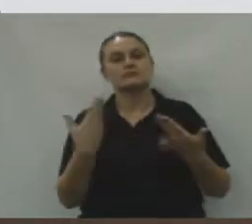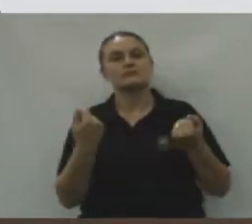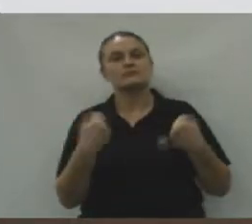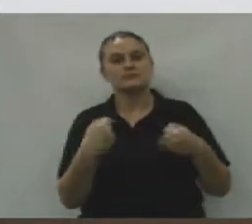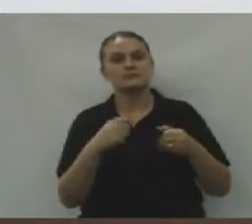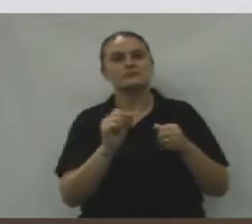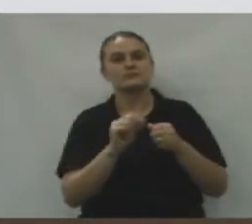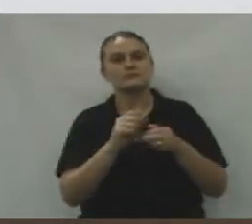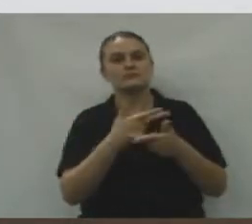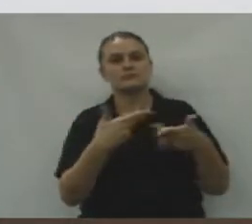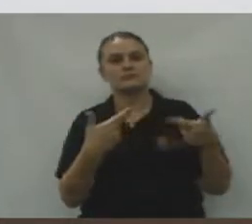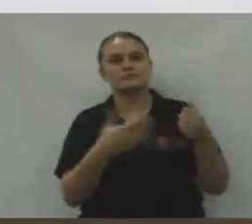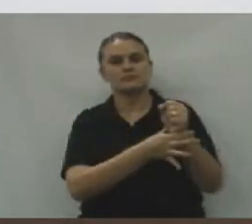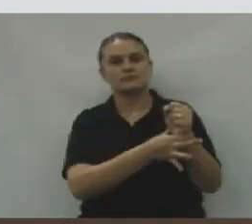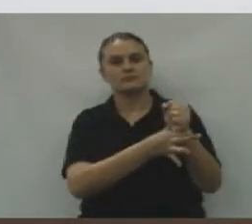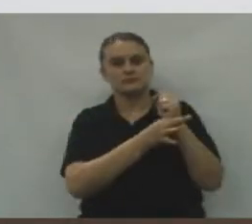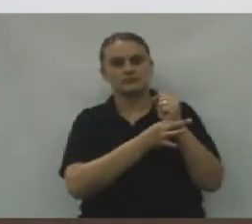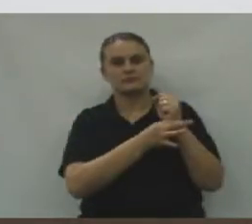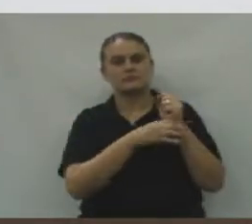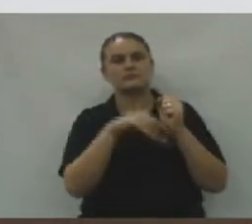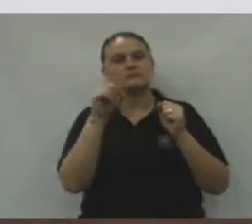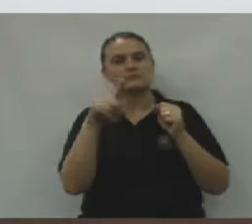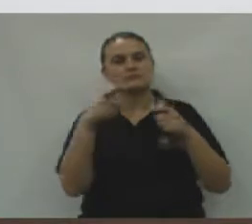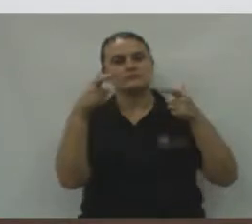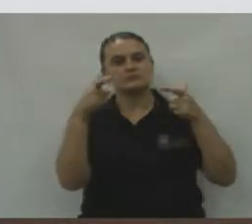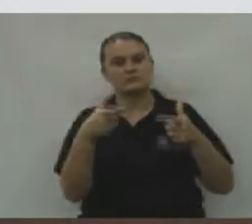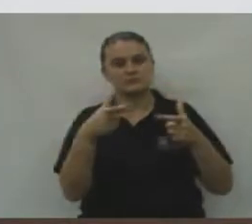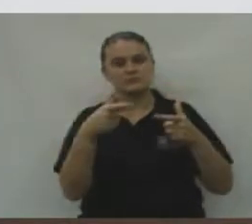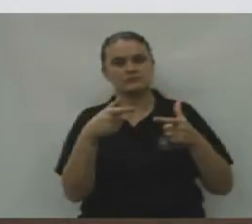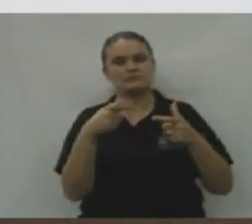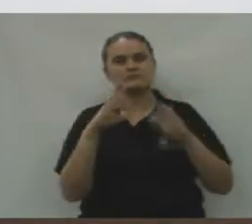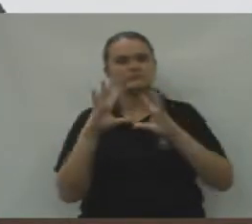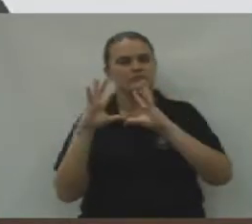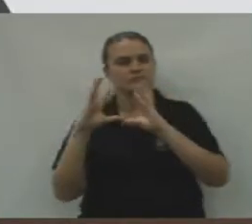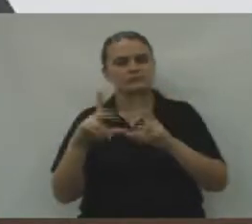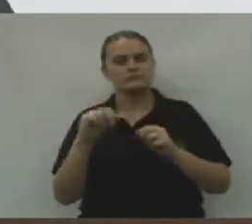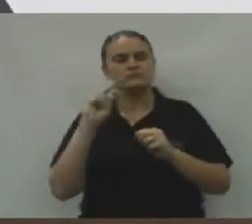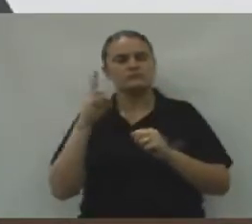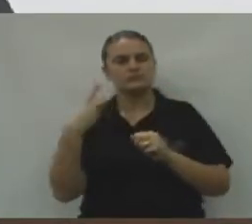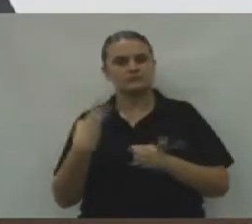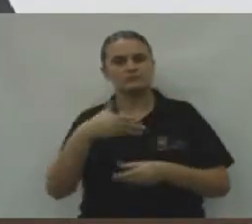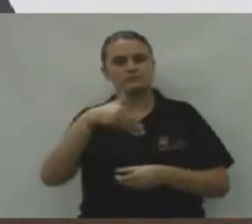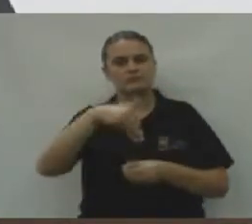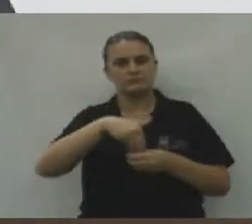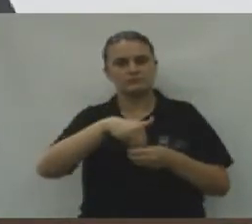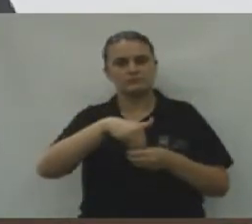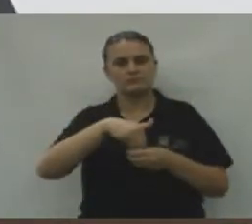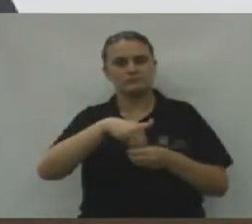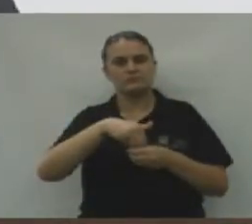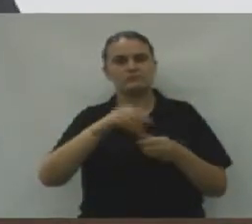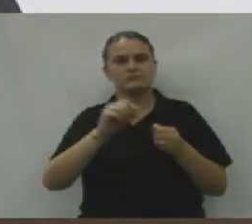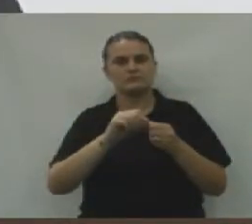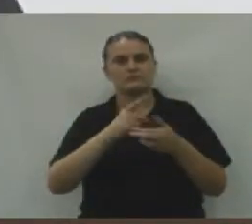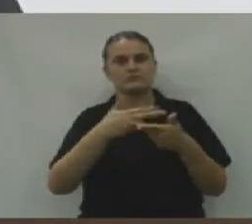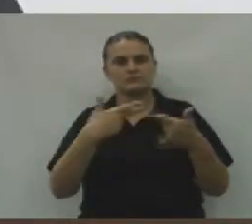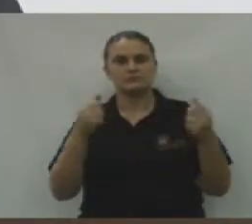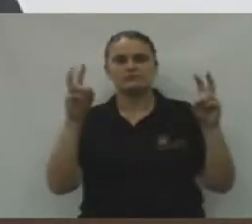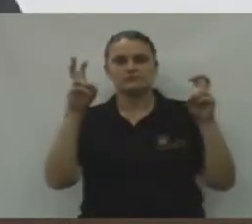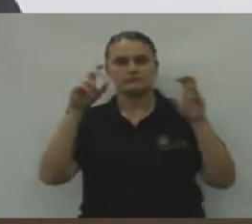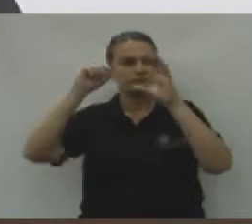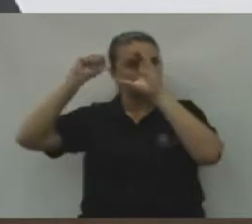fazer alguma coisa na área de segurança, e foi aonde, por unanimidade dos vereadores, aí, estarão fazendo alguma coisa no sentido